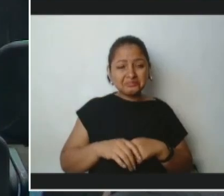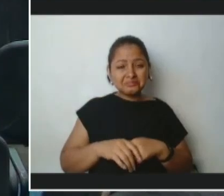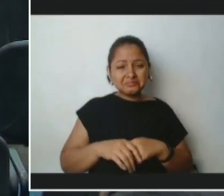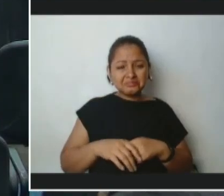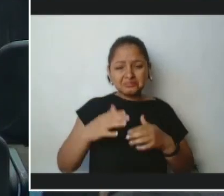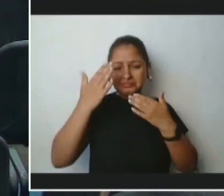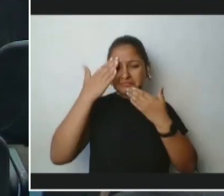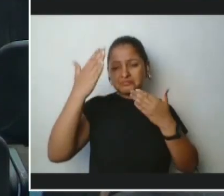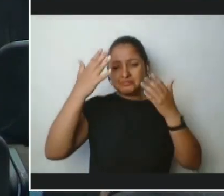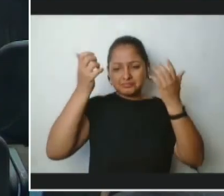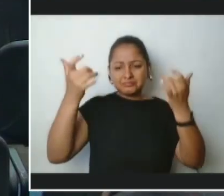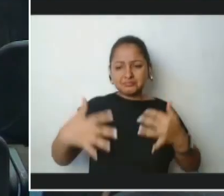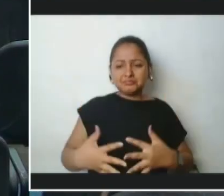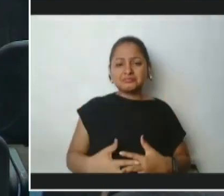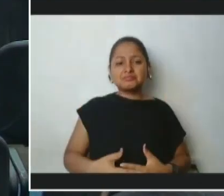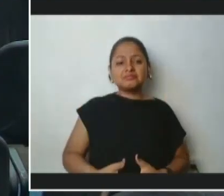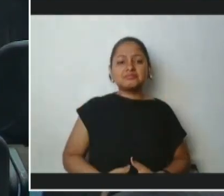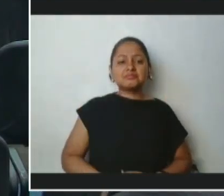esclarecimentos.